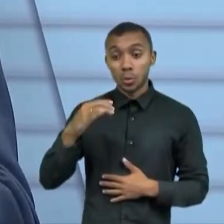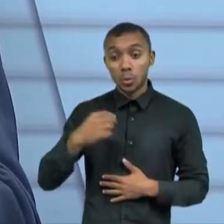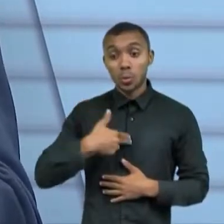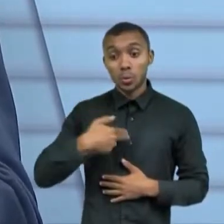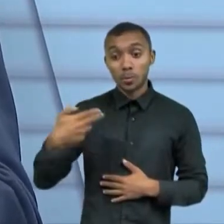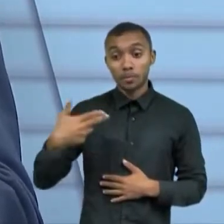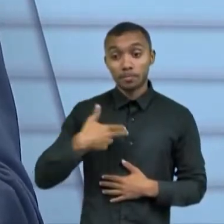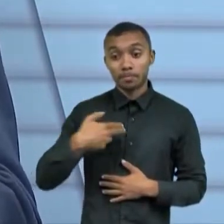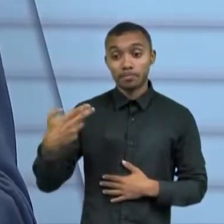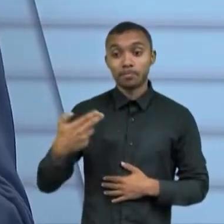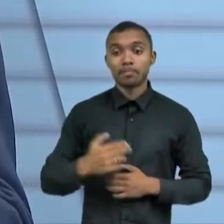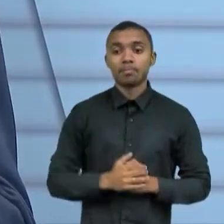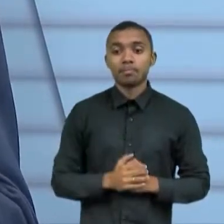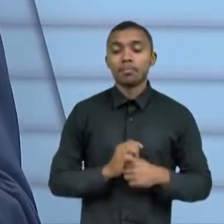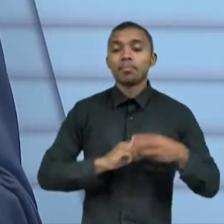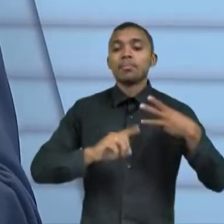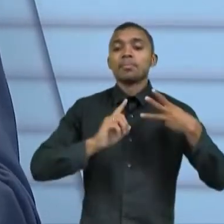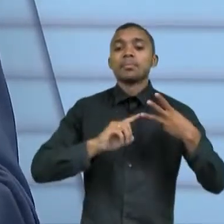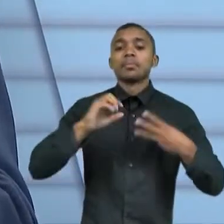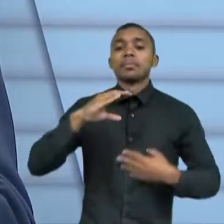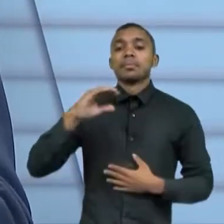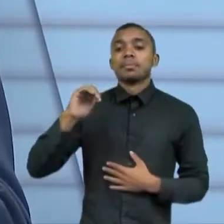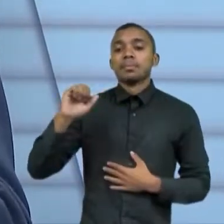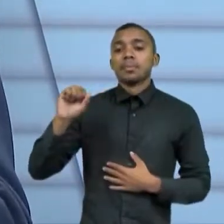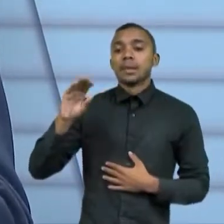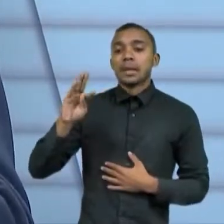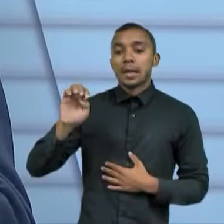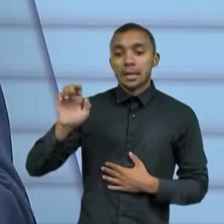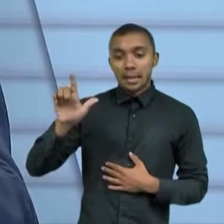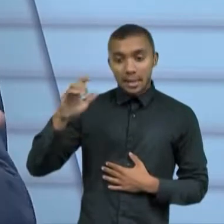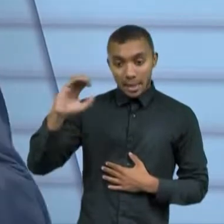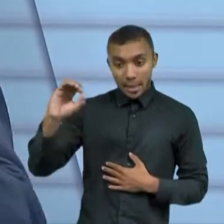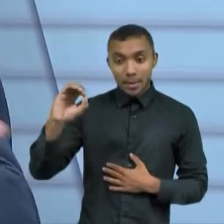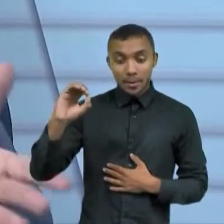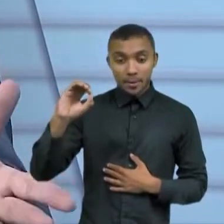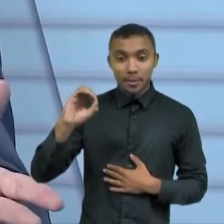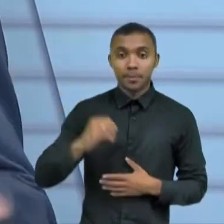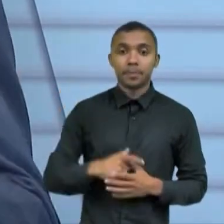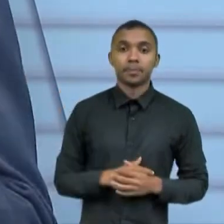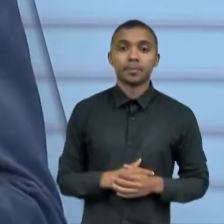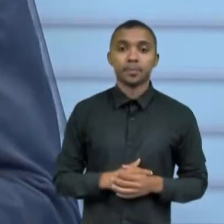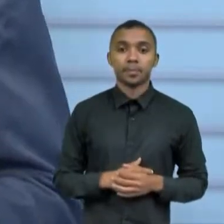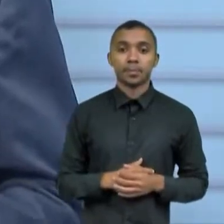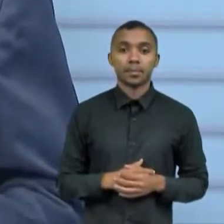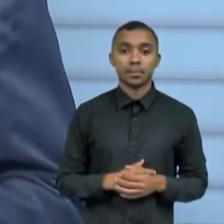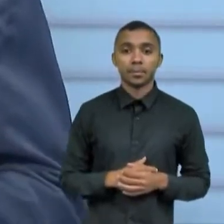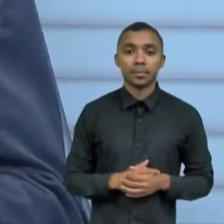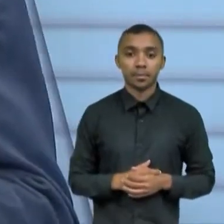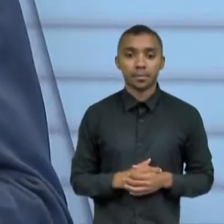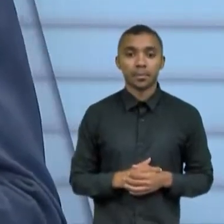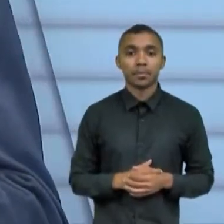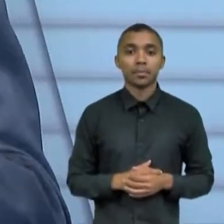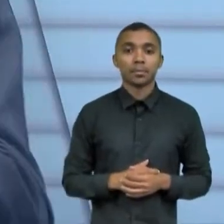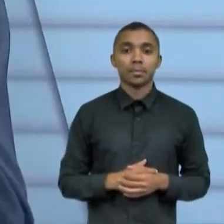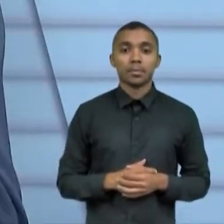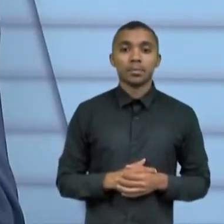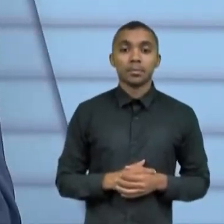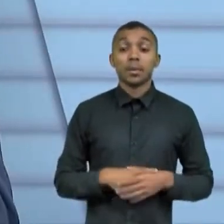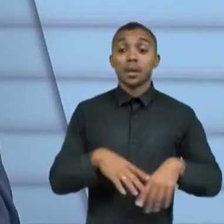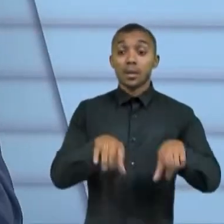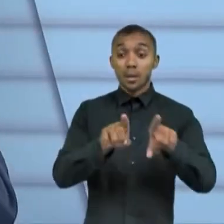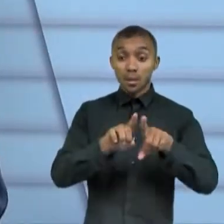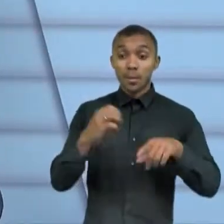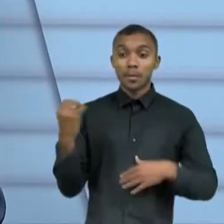Getúlio Vargas, também Castelo, a Marcha para a Ditadura, sobre a história política e a